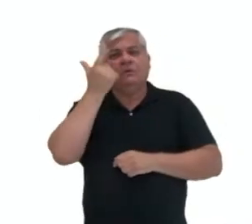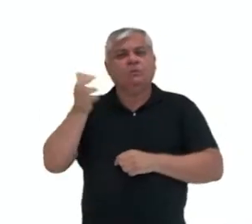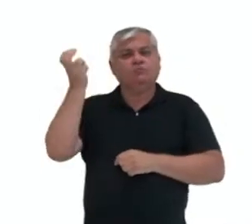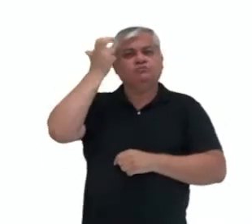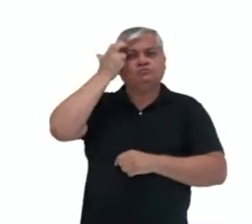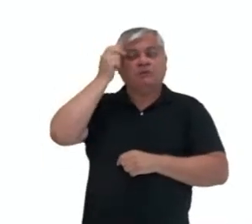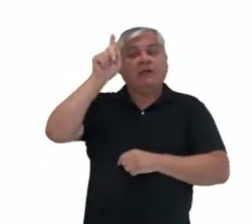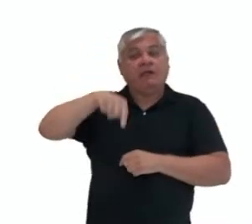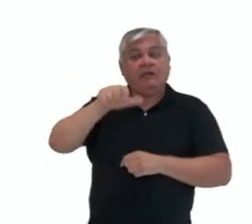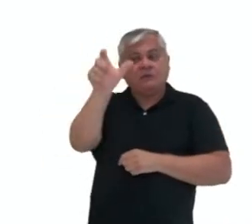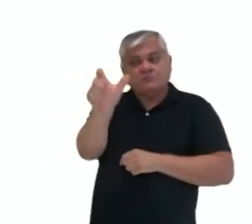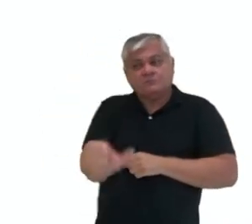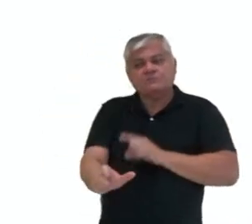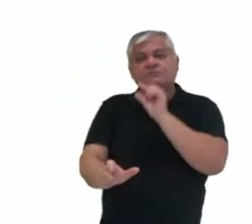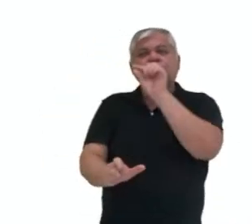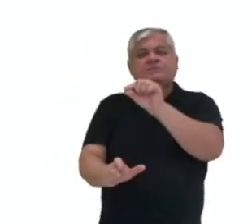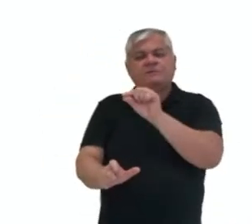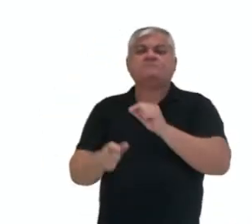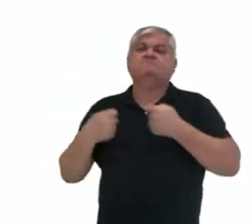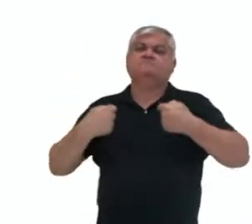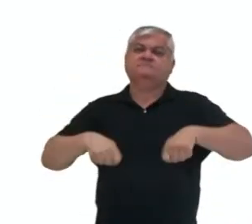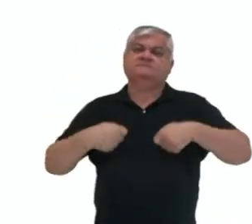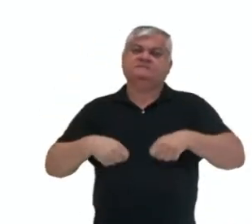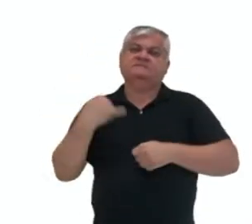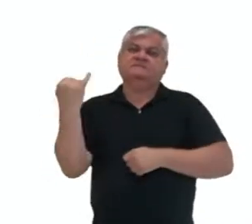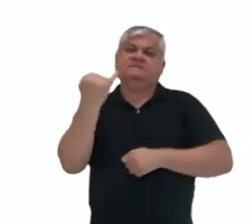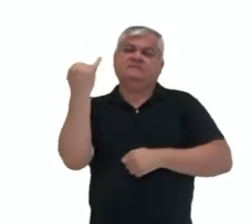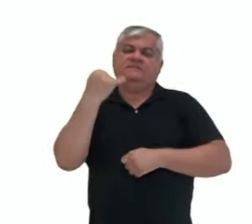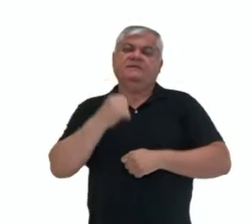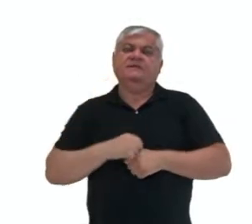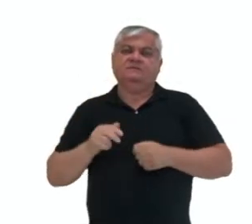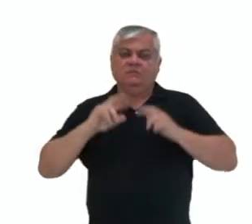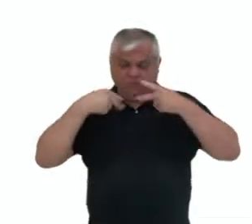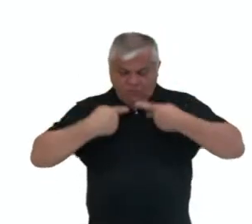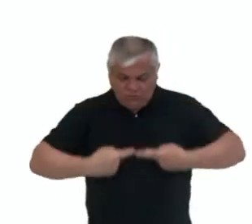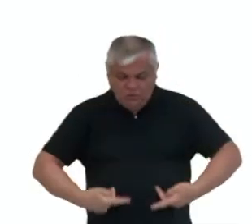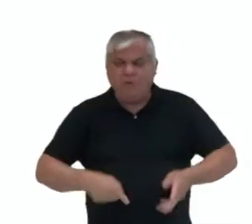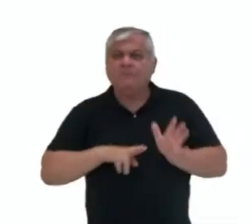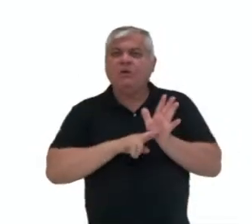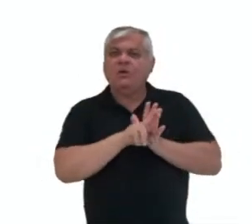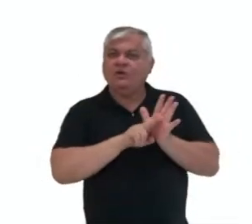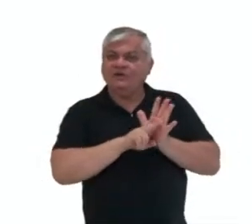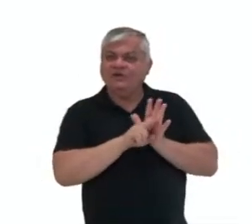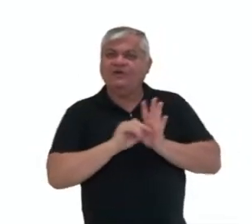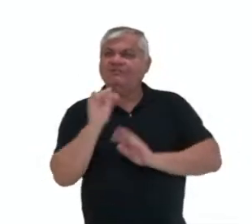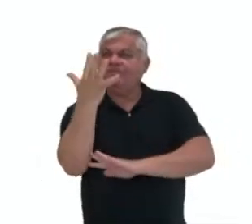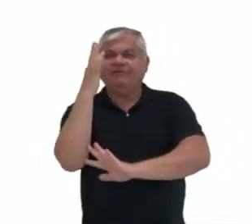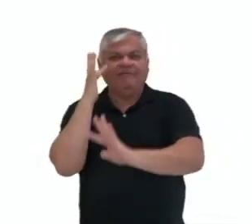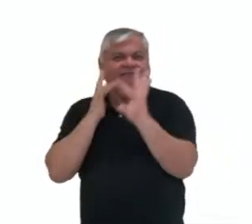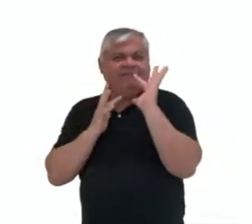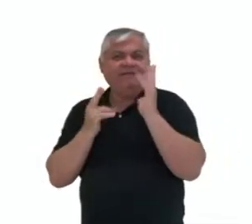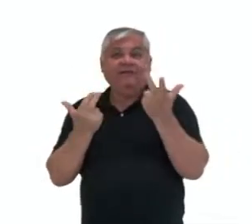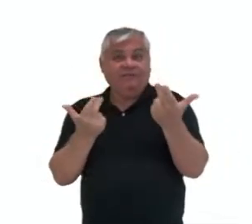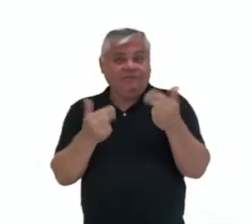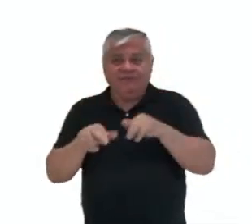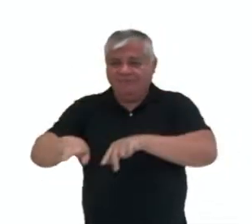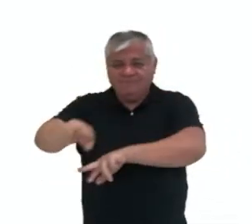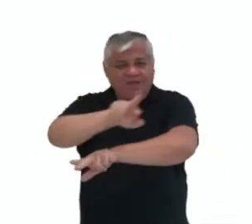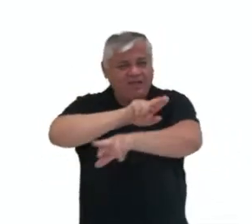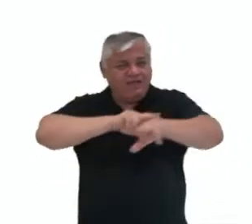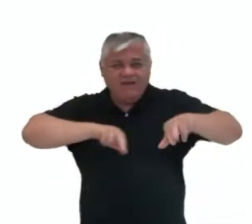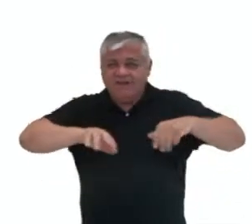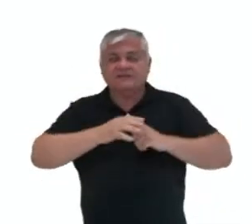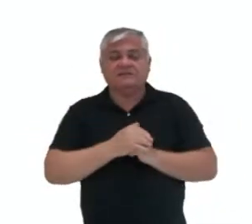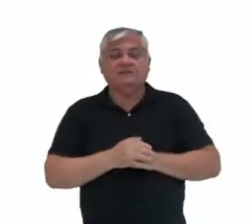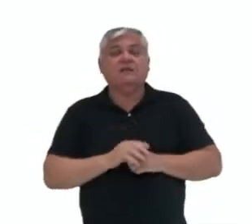para o gênero humano, tão necessária como a diversidade biológica para a natureza. Nesse sentido, constitui o